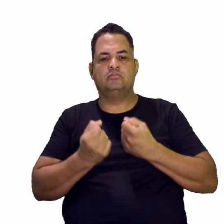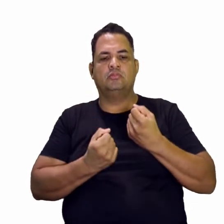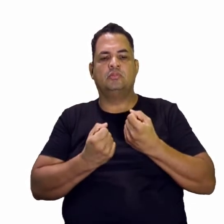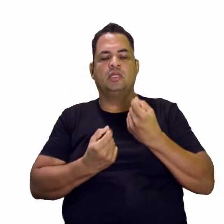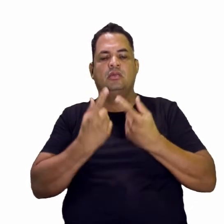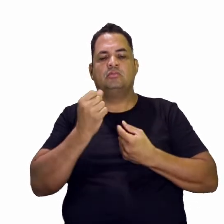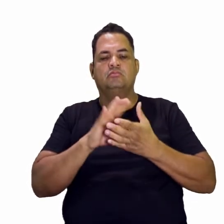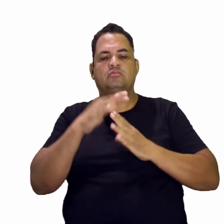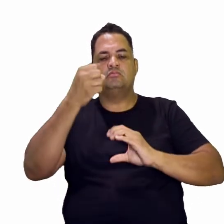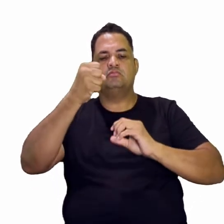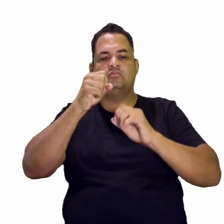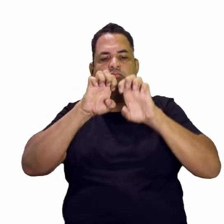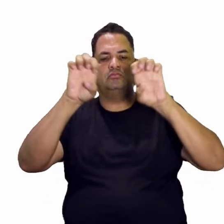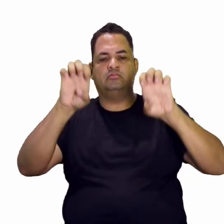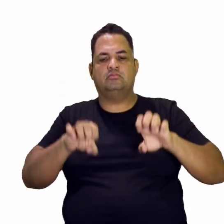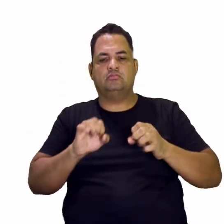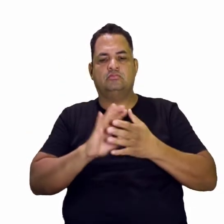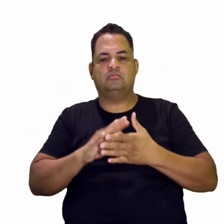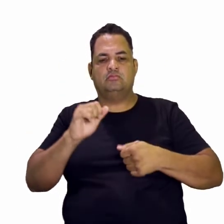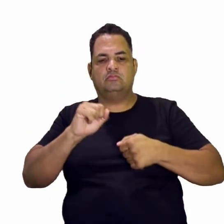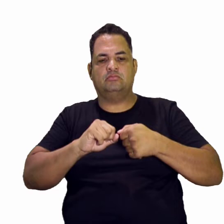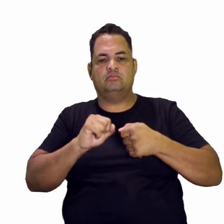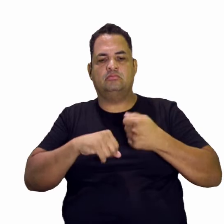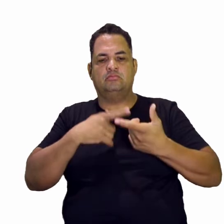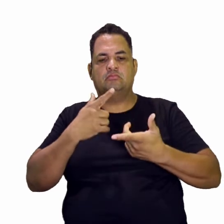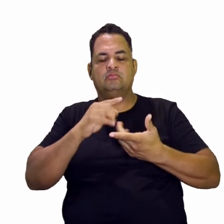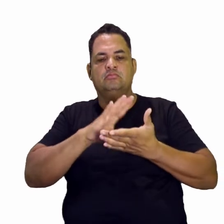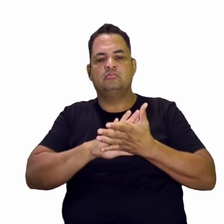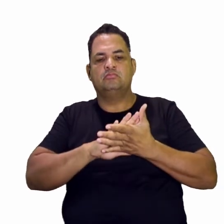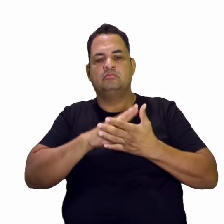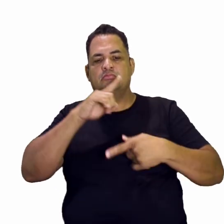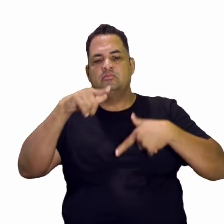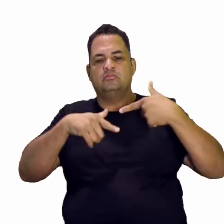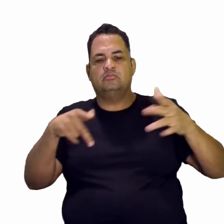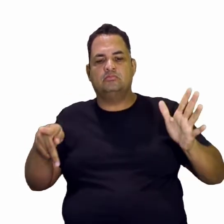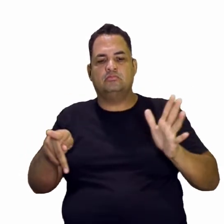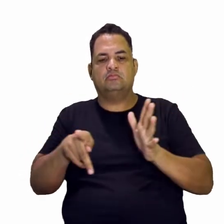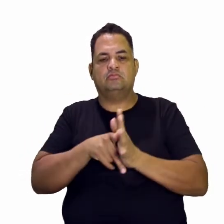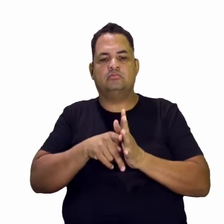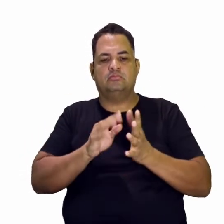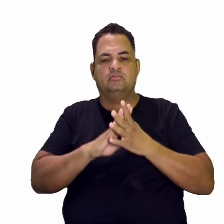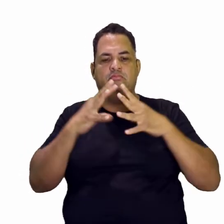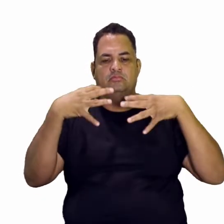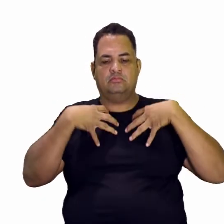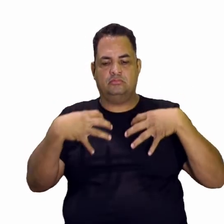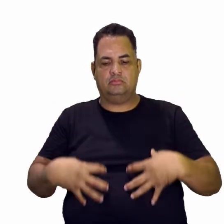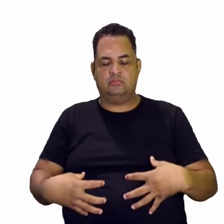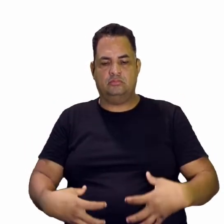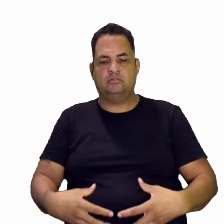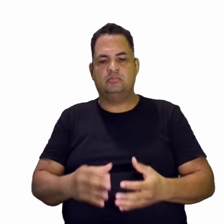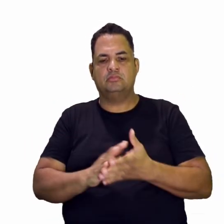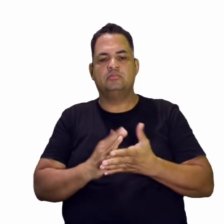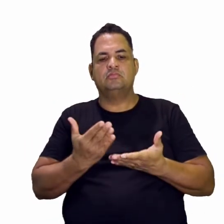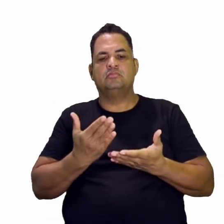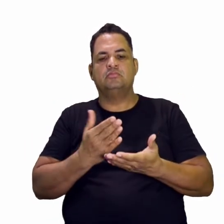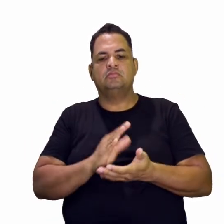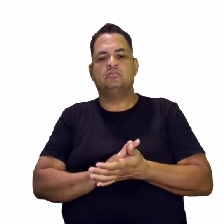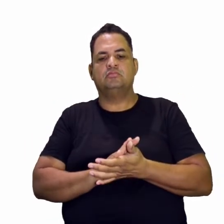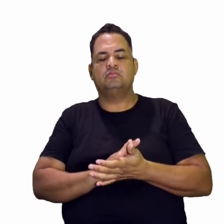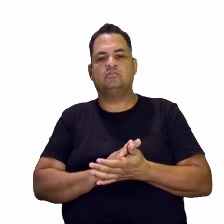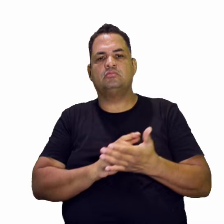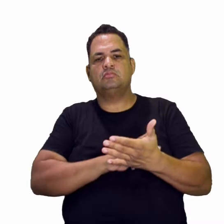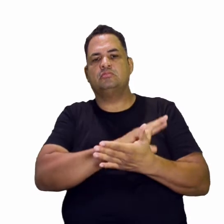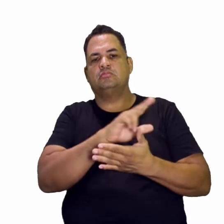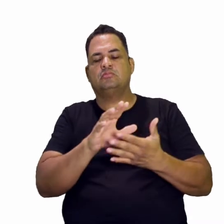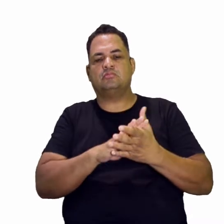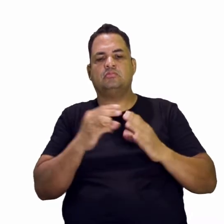estruturas capazes de realizar alguns desses papéis específicos, como em um organismo pluricelular. Imagine, né?